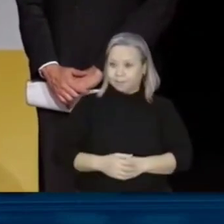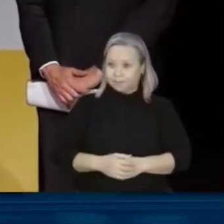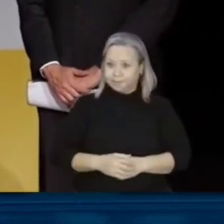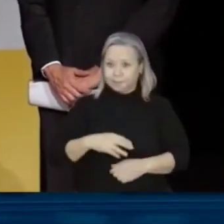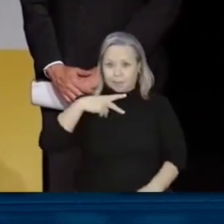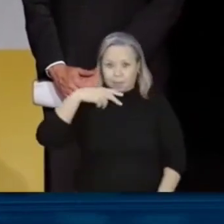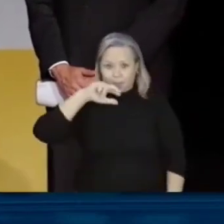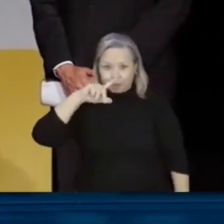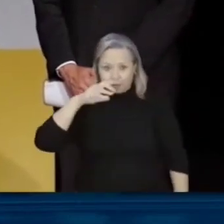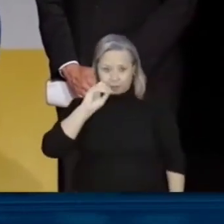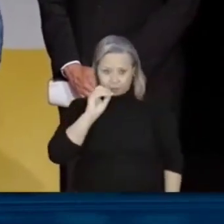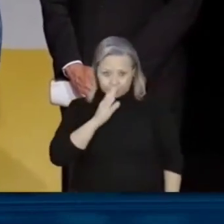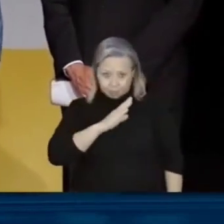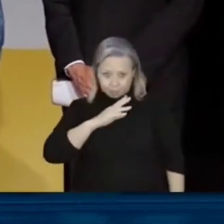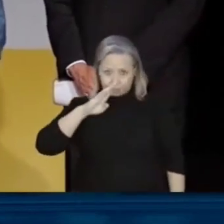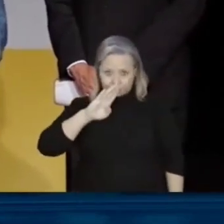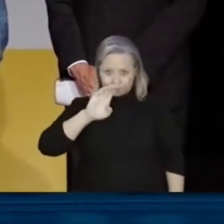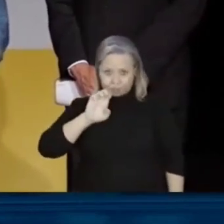Paulo Bernardo,